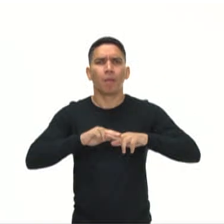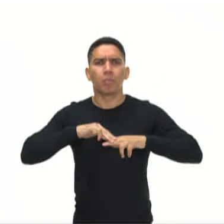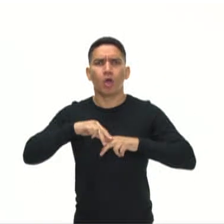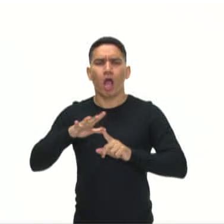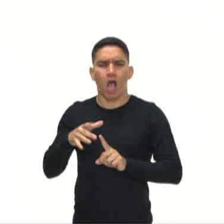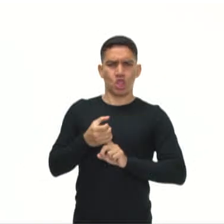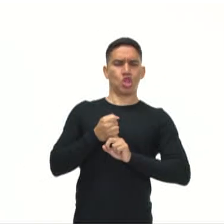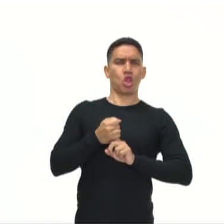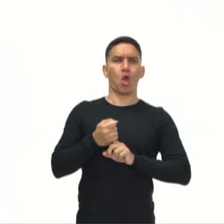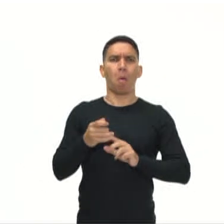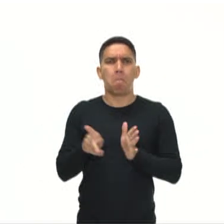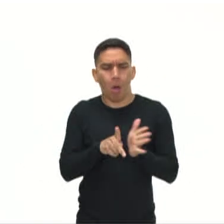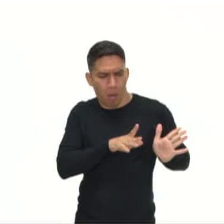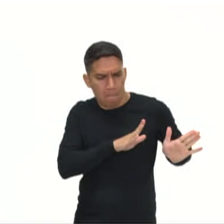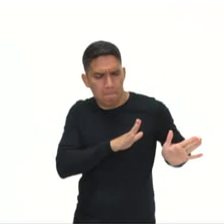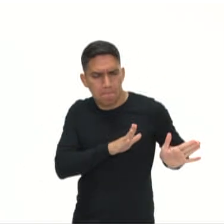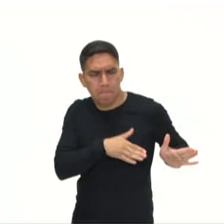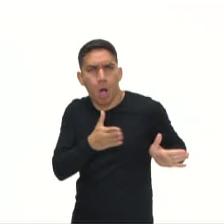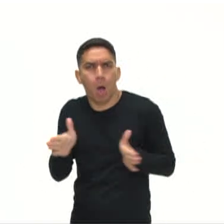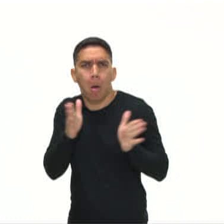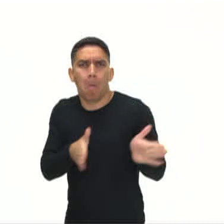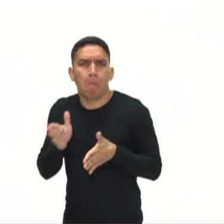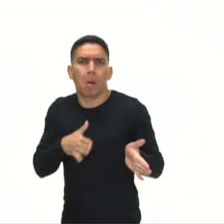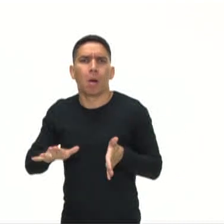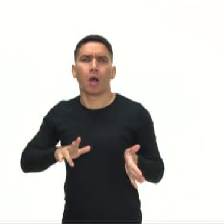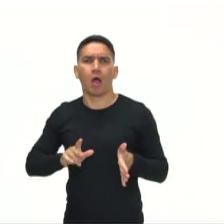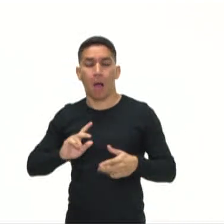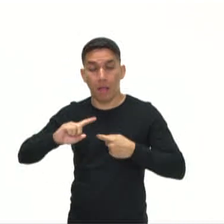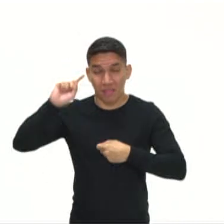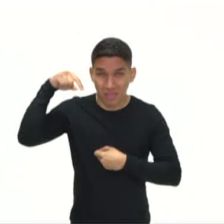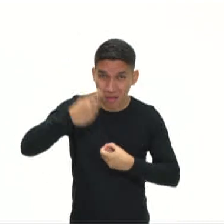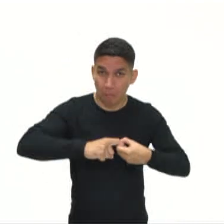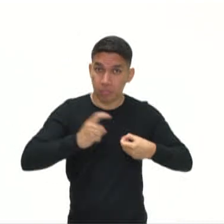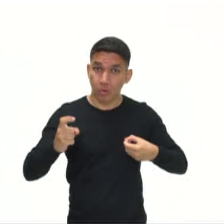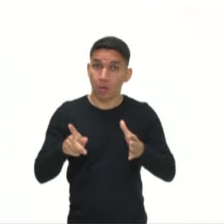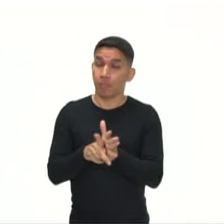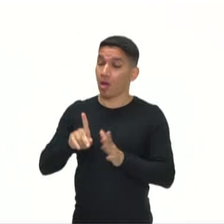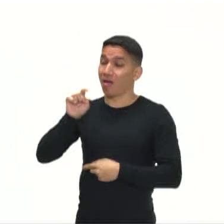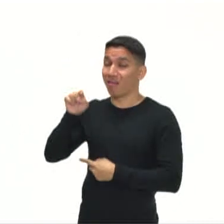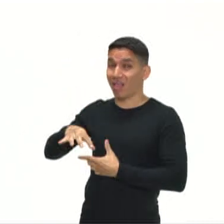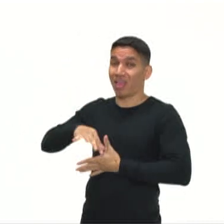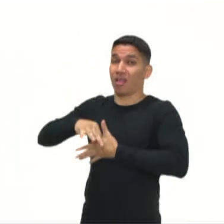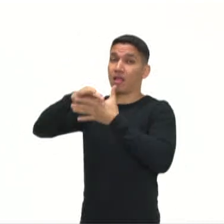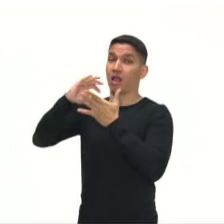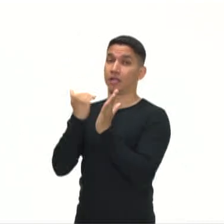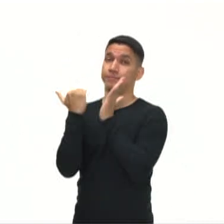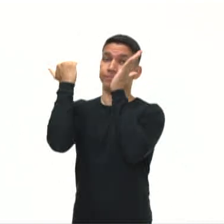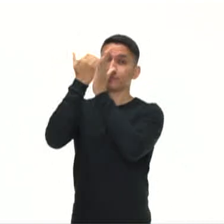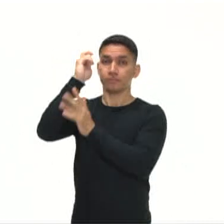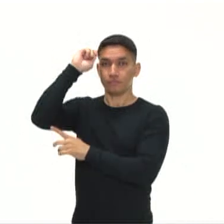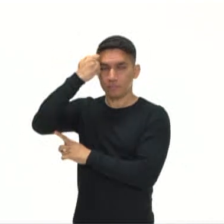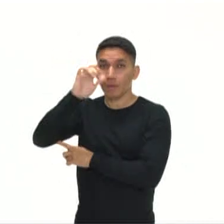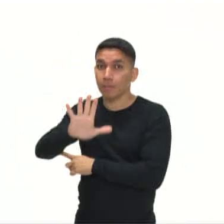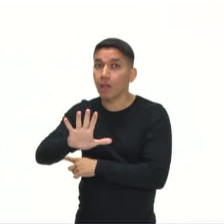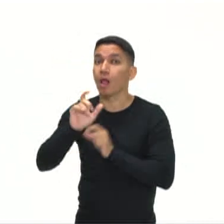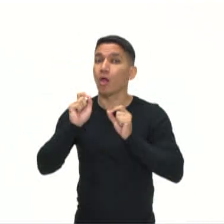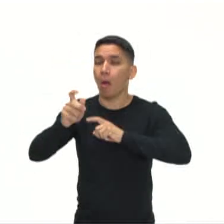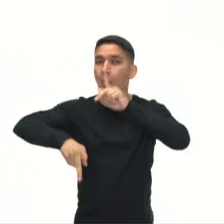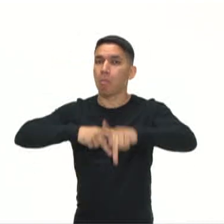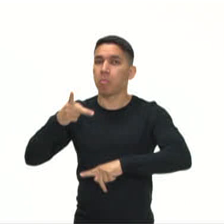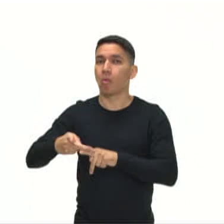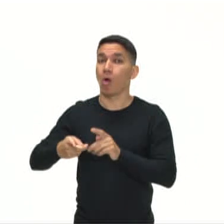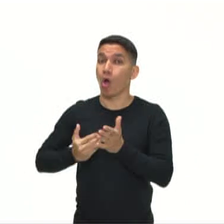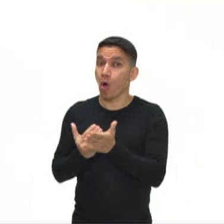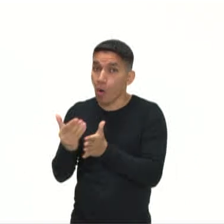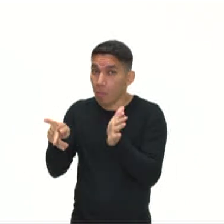produções após o processo de independência passaram para as elites crioulas, mas para as populações originárias africanas, que